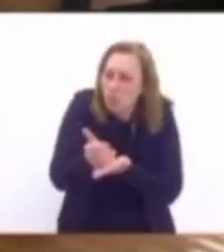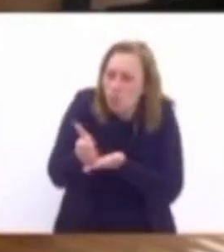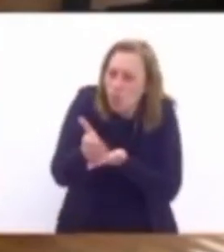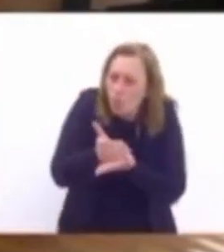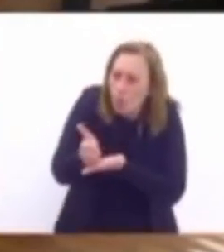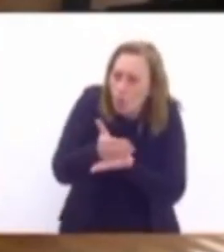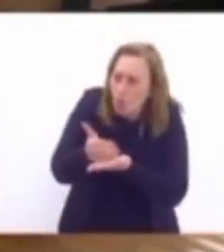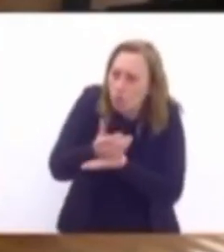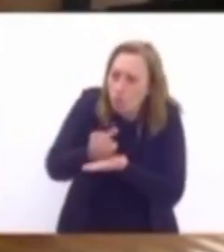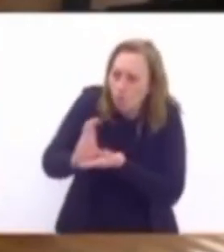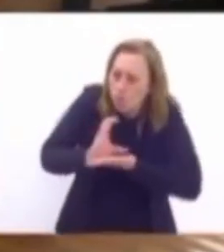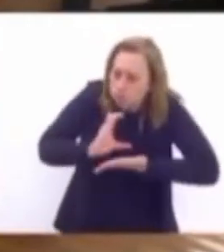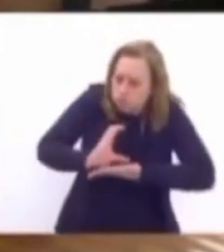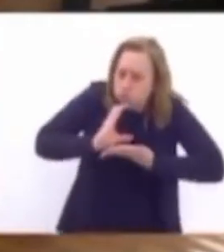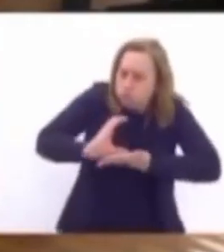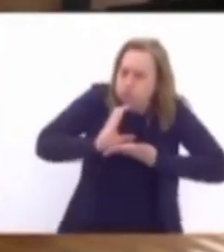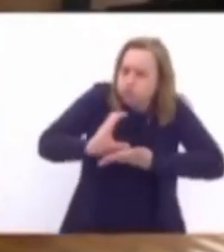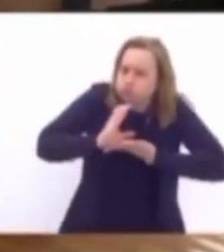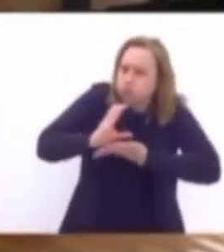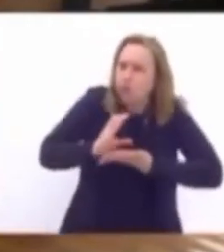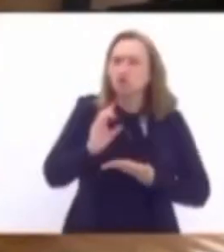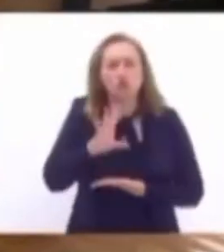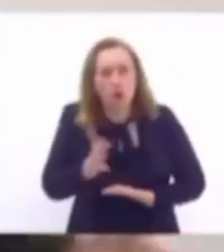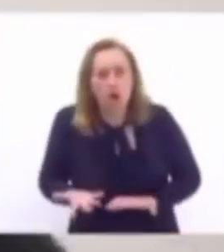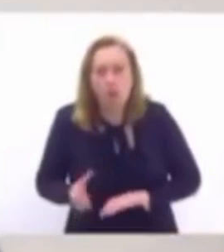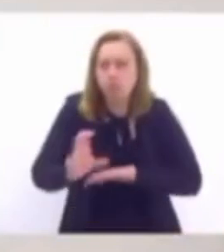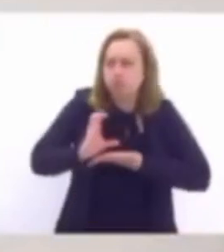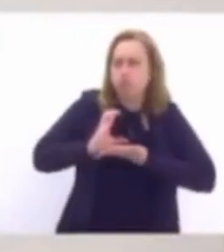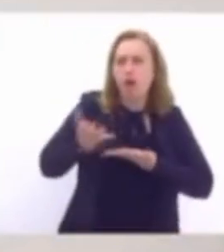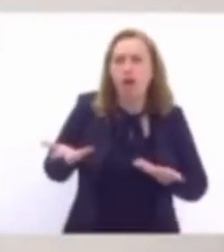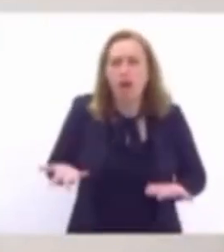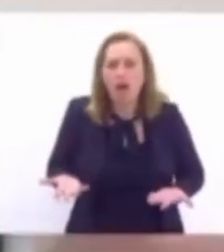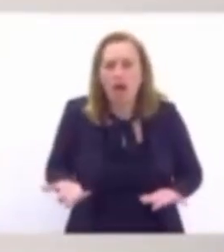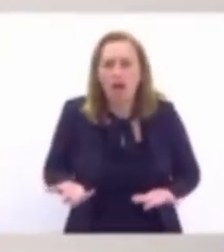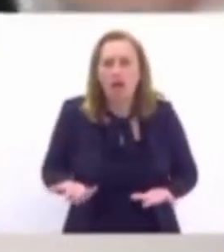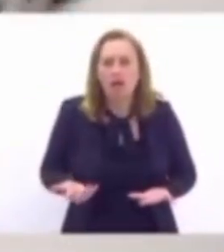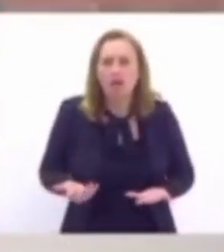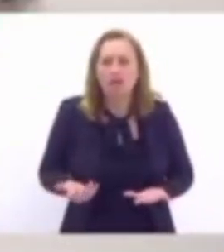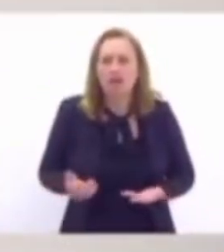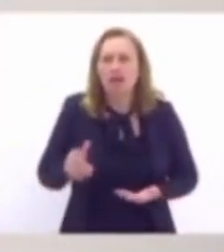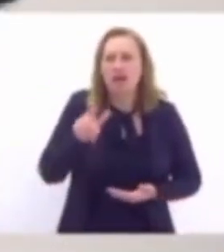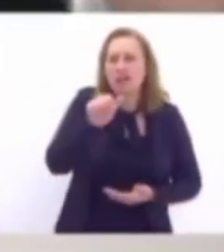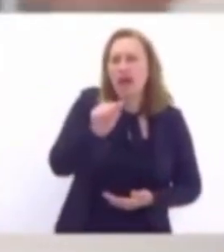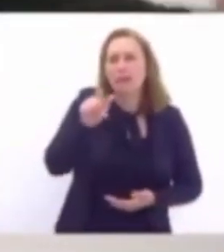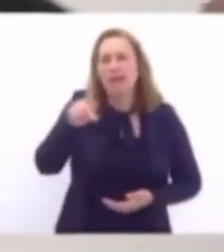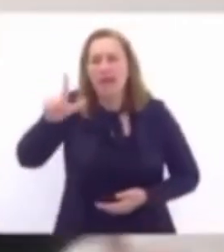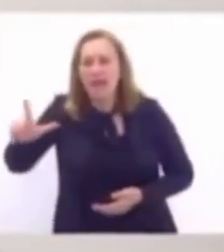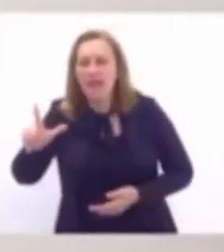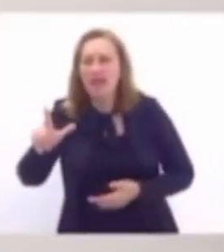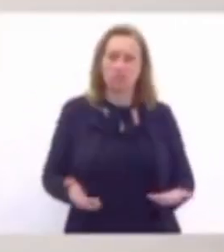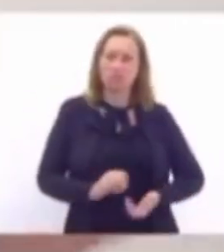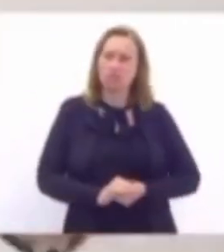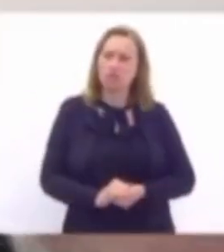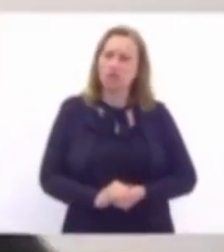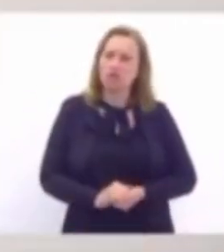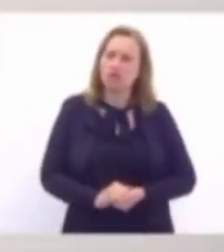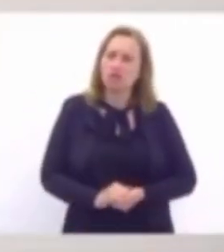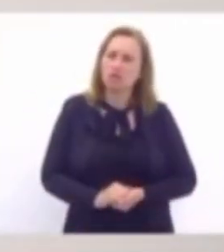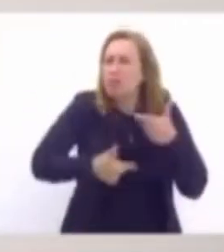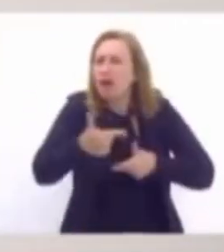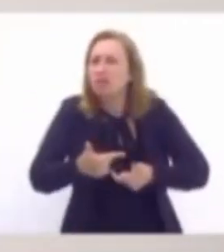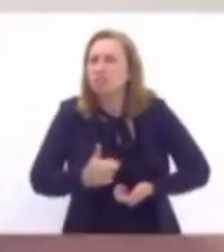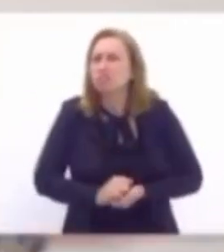o que tá acontecendo, pô. Só arrecadação, arrecadação, arrecadação. Essa PL presta um desserviço ao Estado do Rio de Janeiro, um